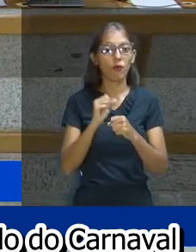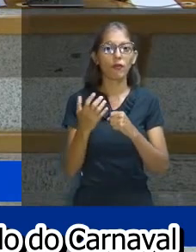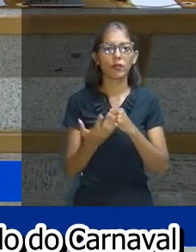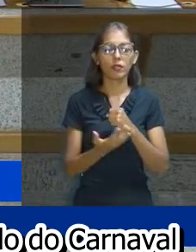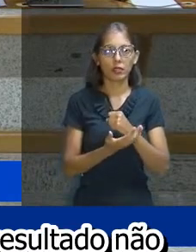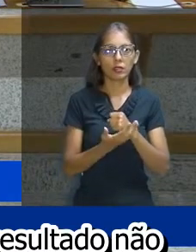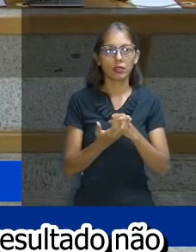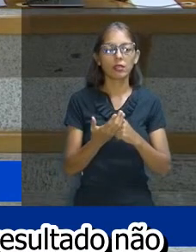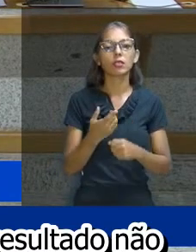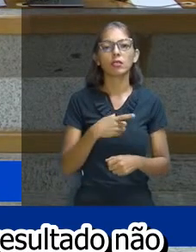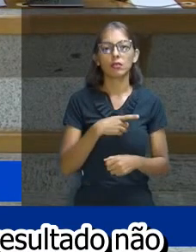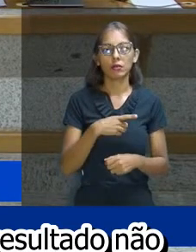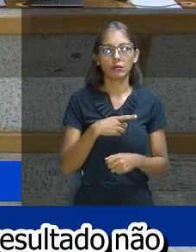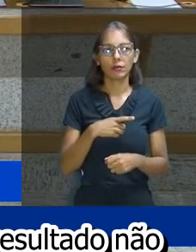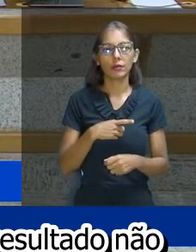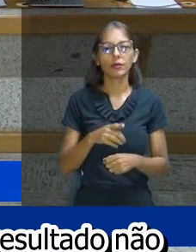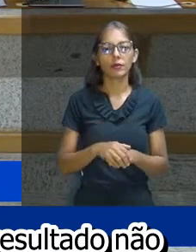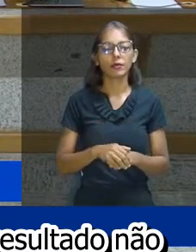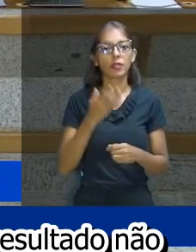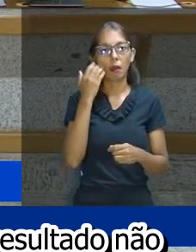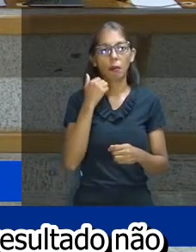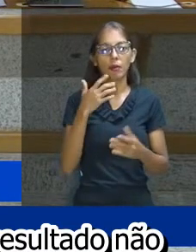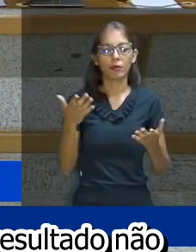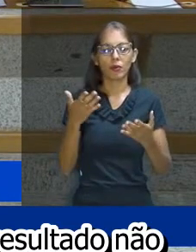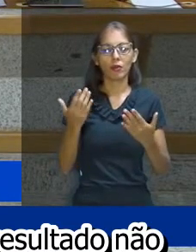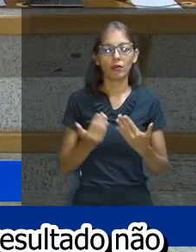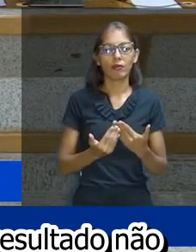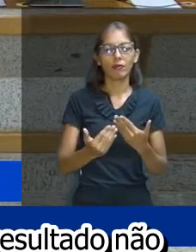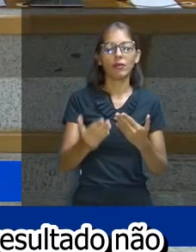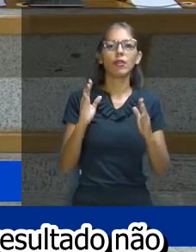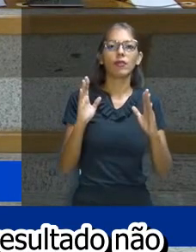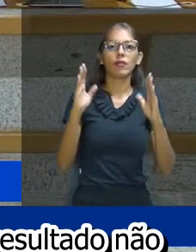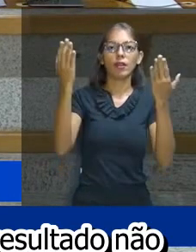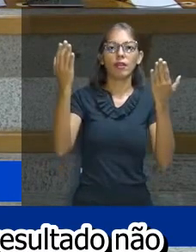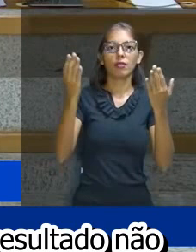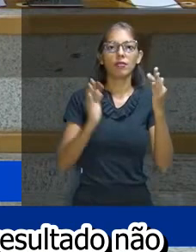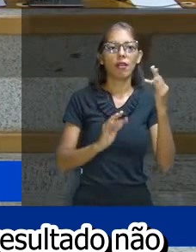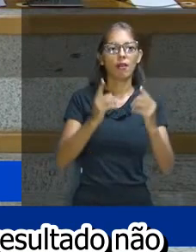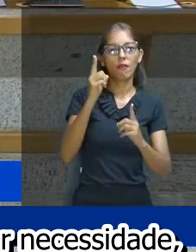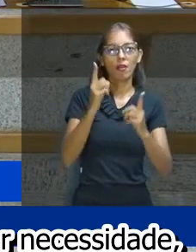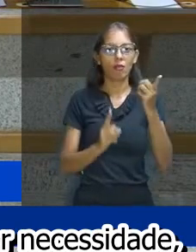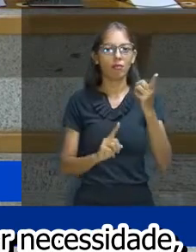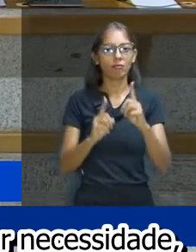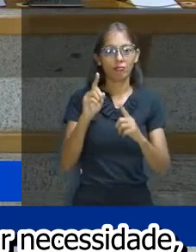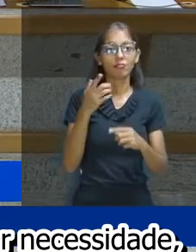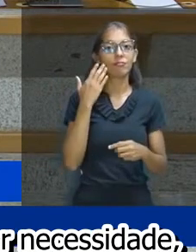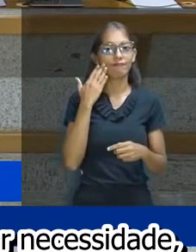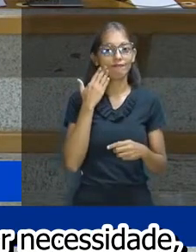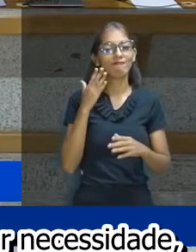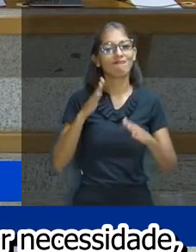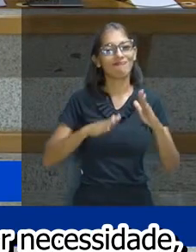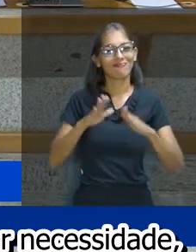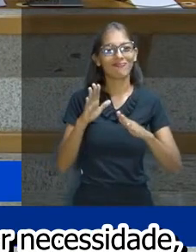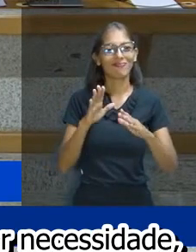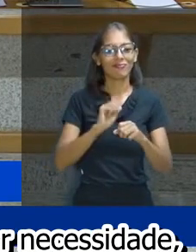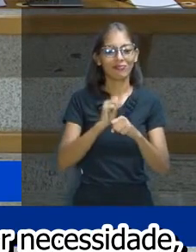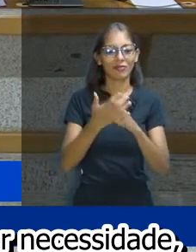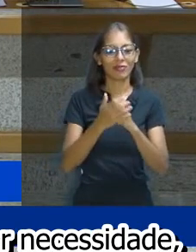de carnaval e sempre as aglomerações elas acabam trazendo um resultado não desejado,